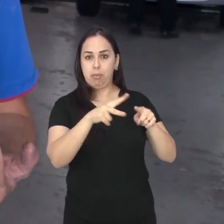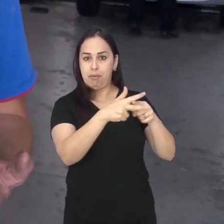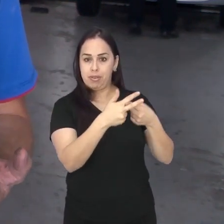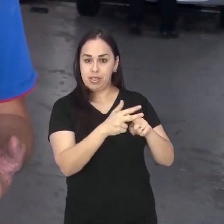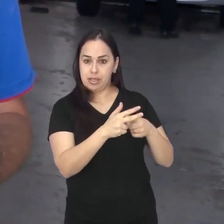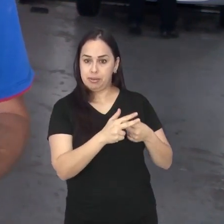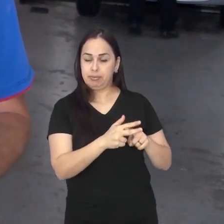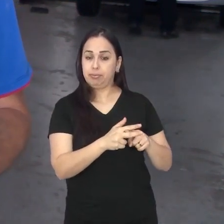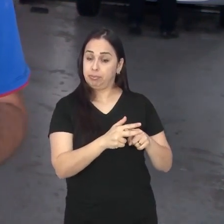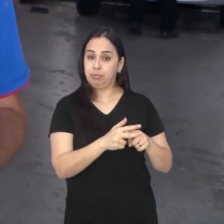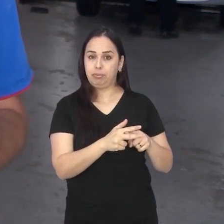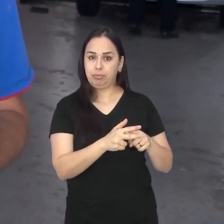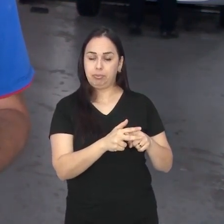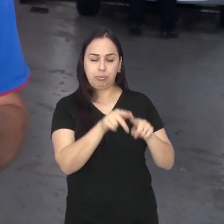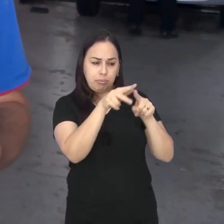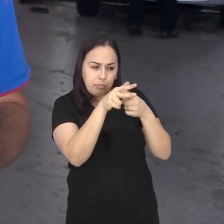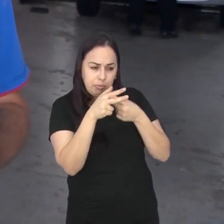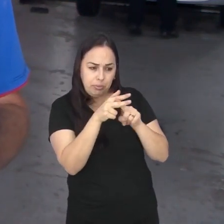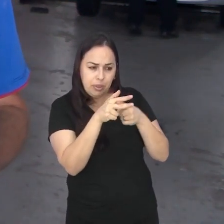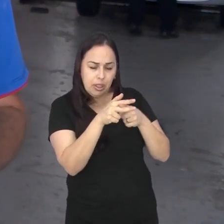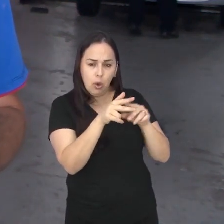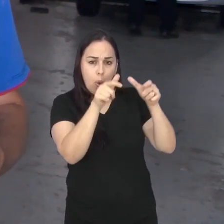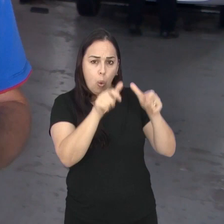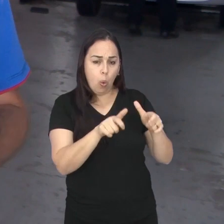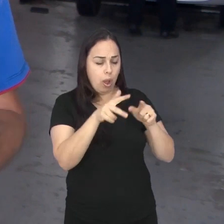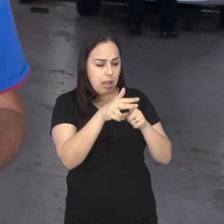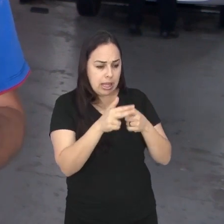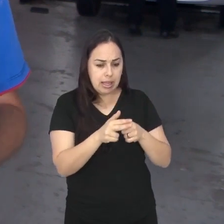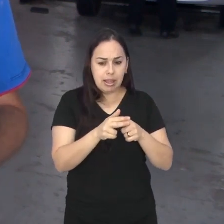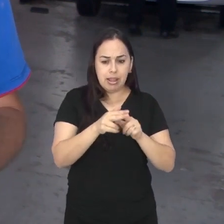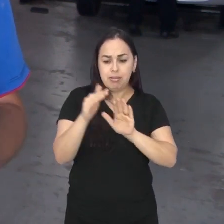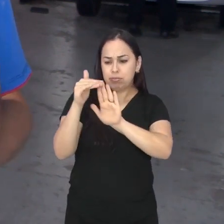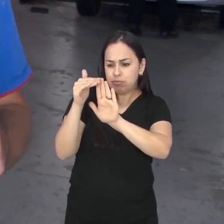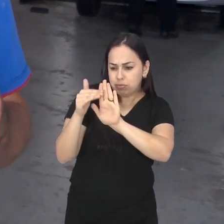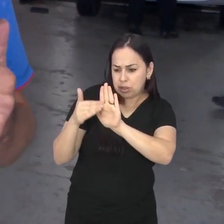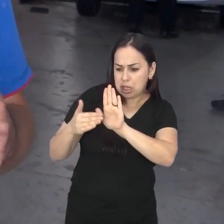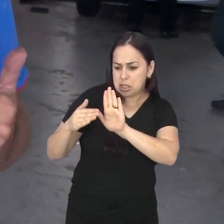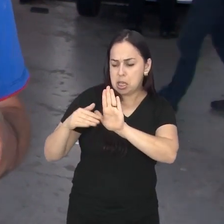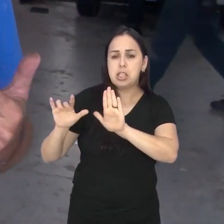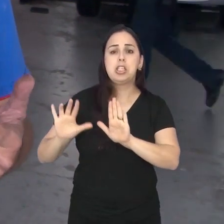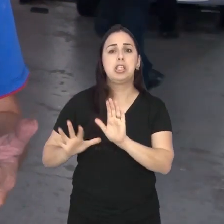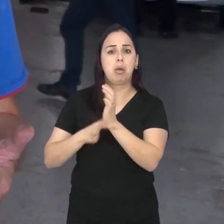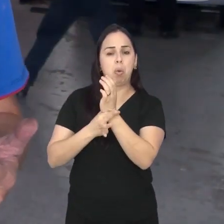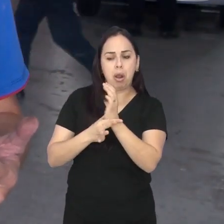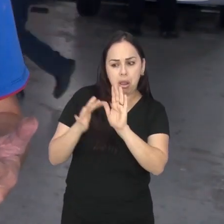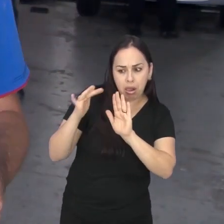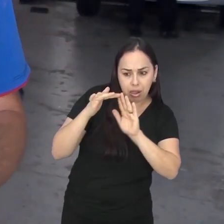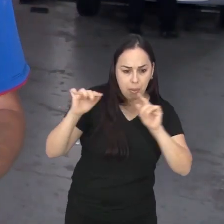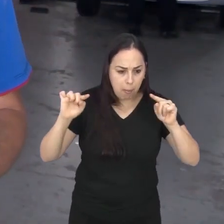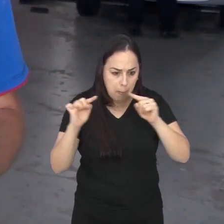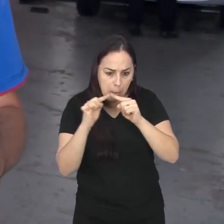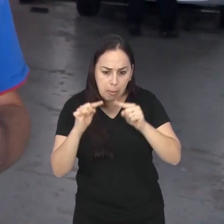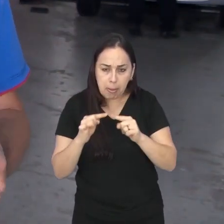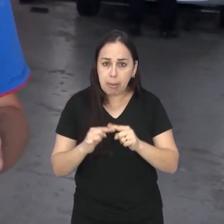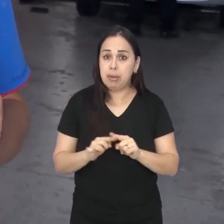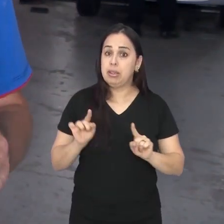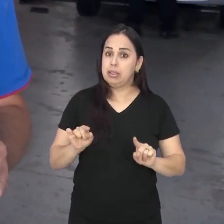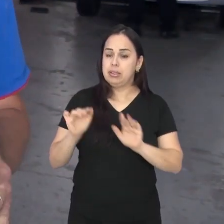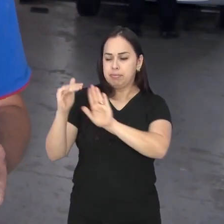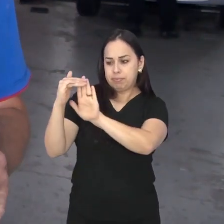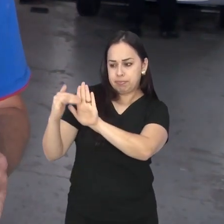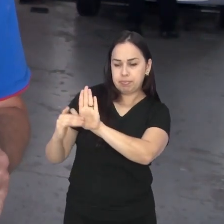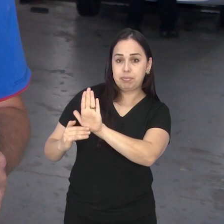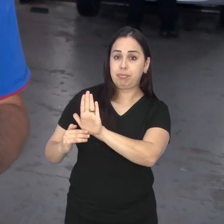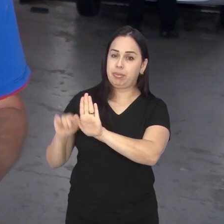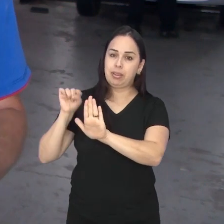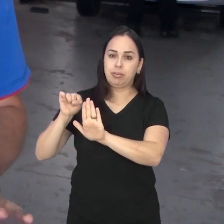oficina especializada, na qual essa oficina vai checar os itens principais de segurança. Tá? Esses itens geralmente